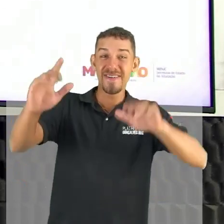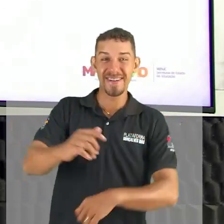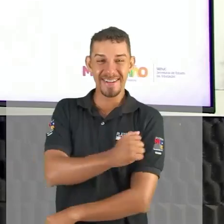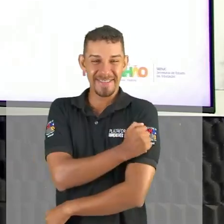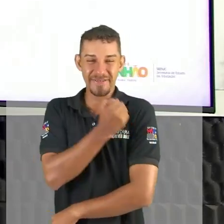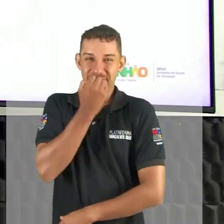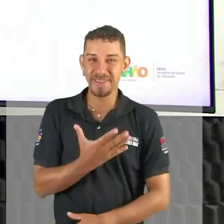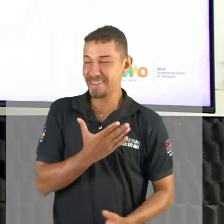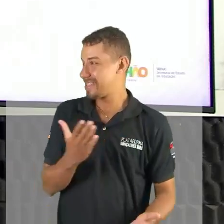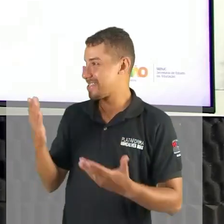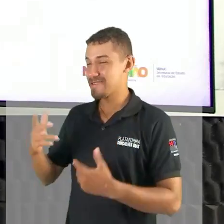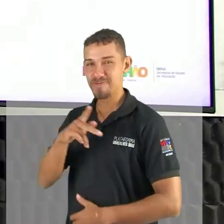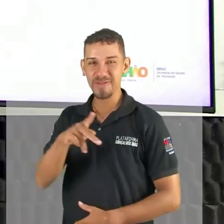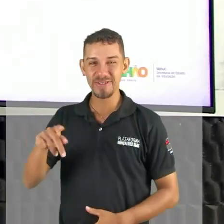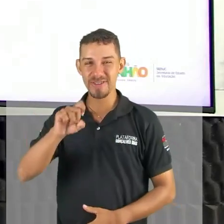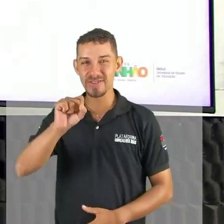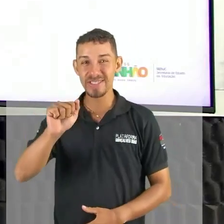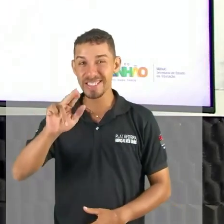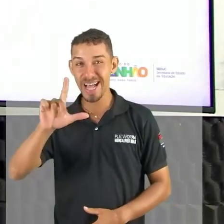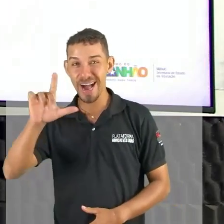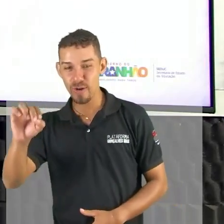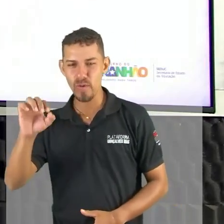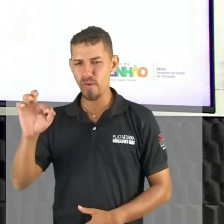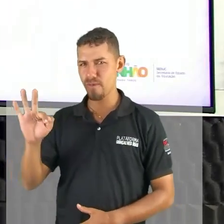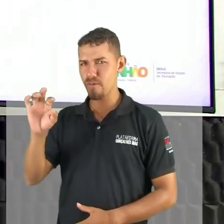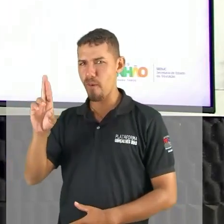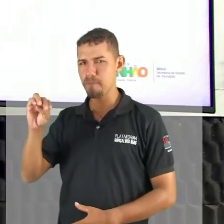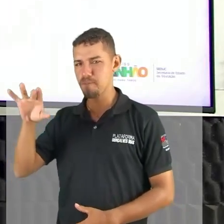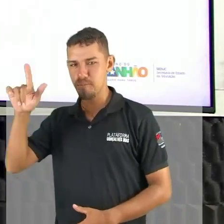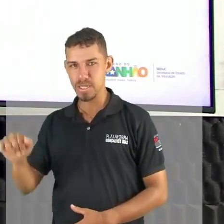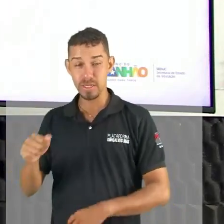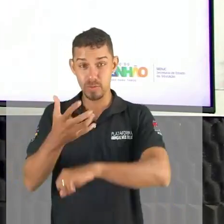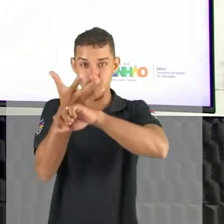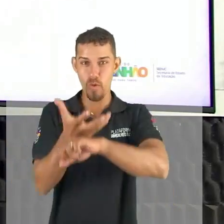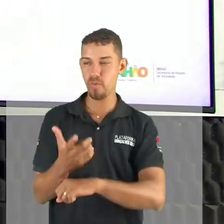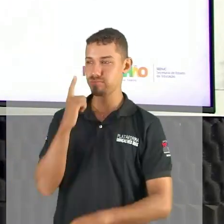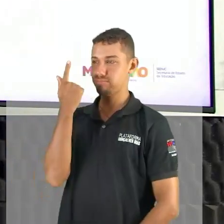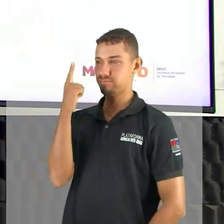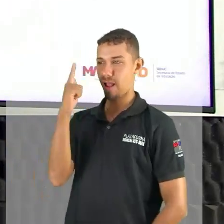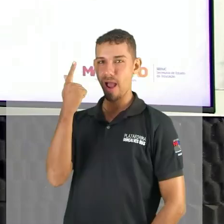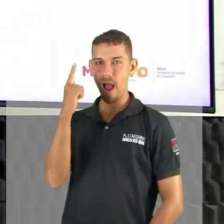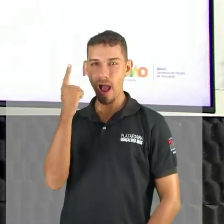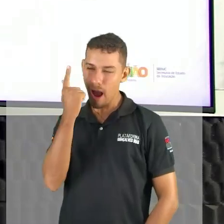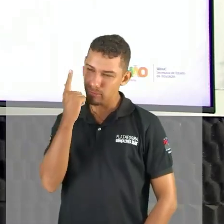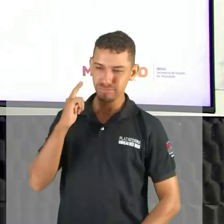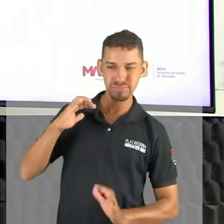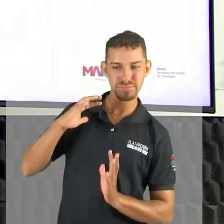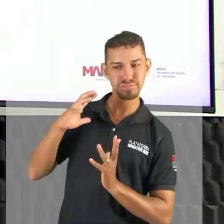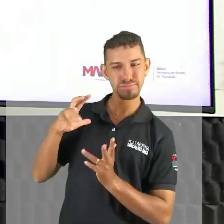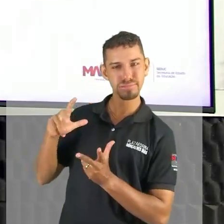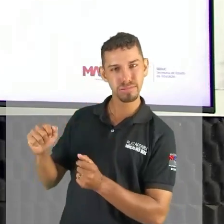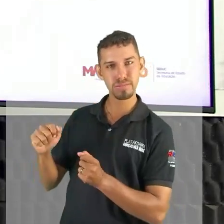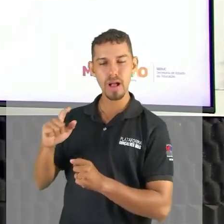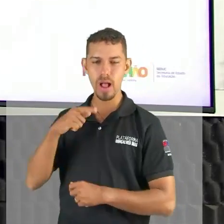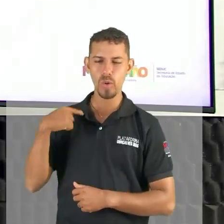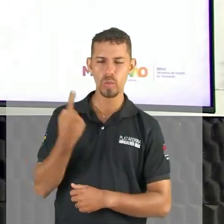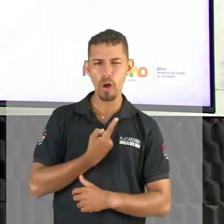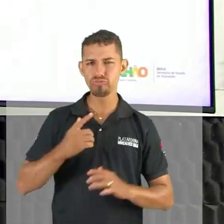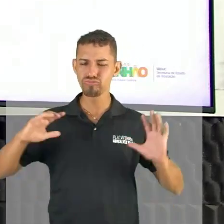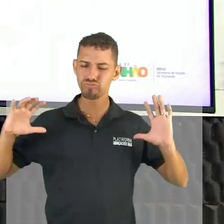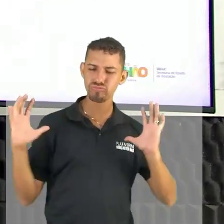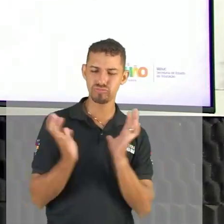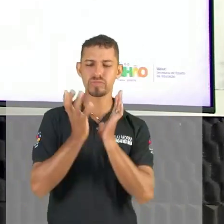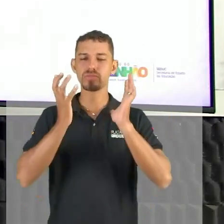Fala pessoal, professor Saulo Formiga na área, Geografia e Atualidades, mais um que compõe o time da incrível plataforma